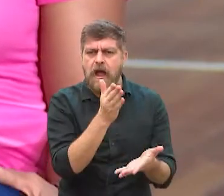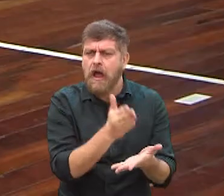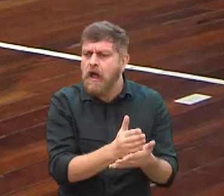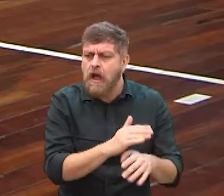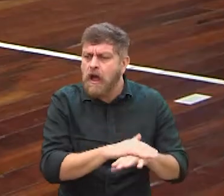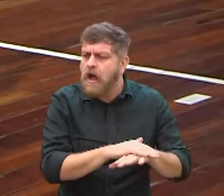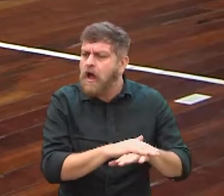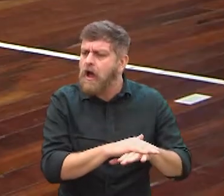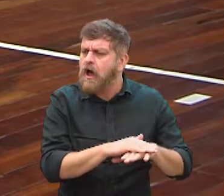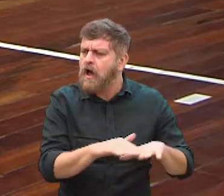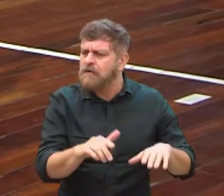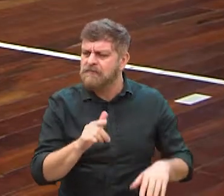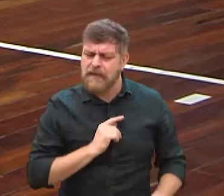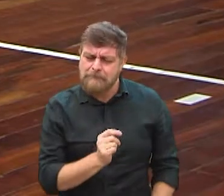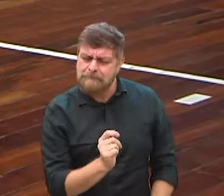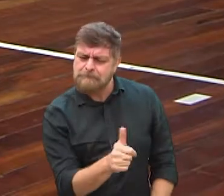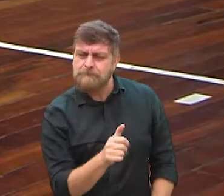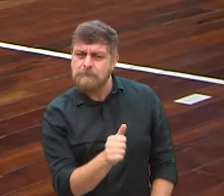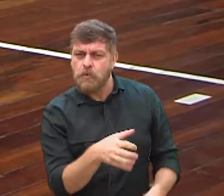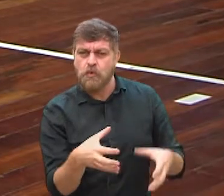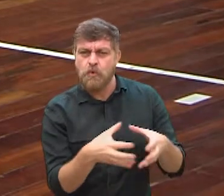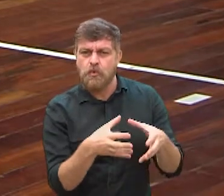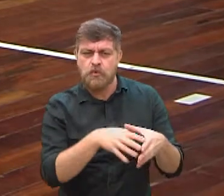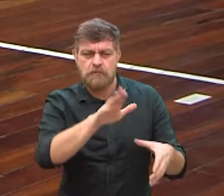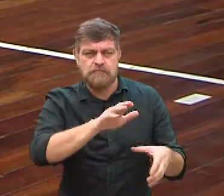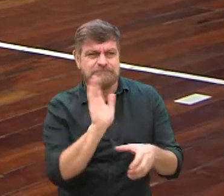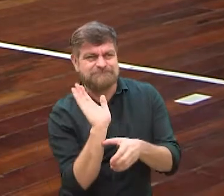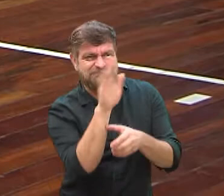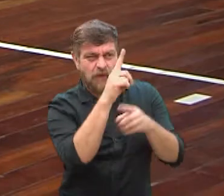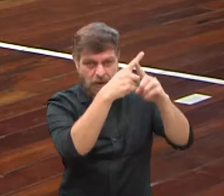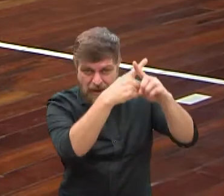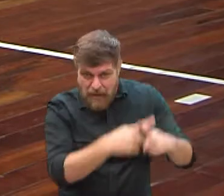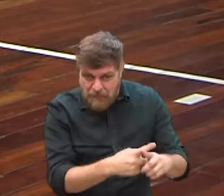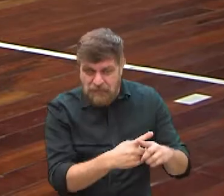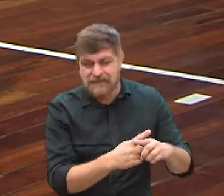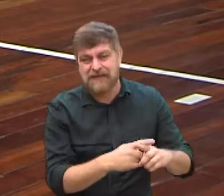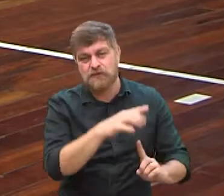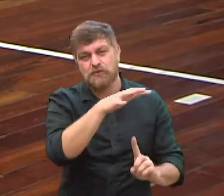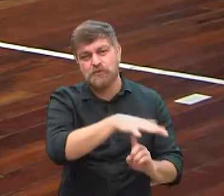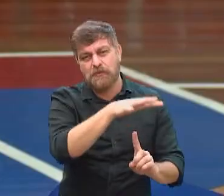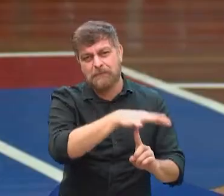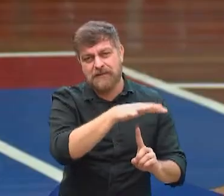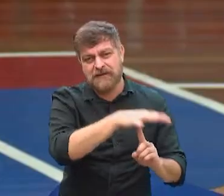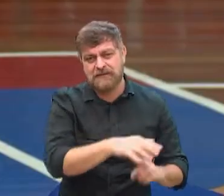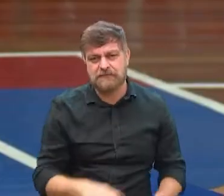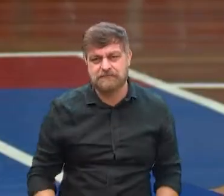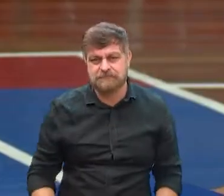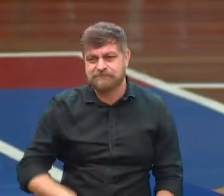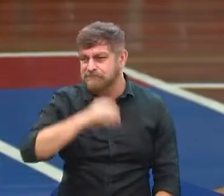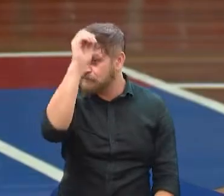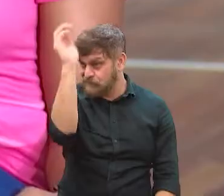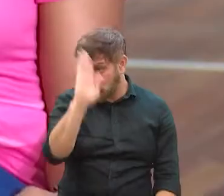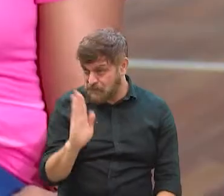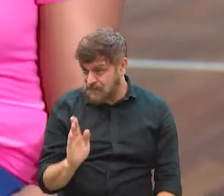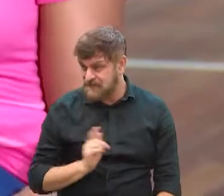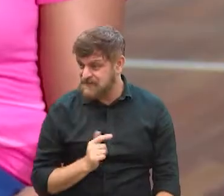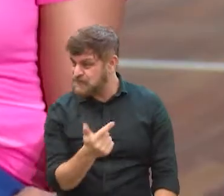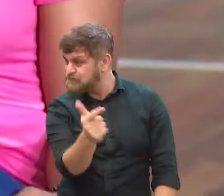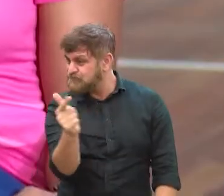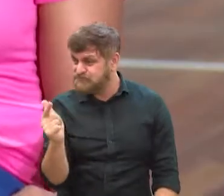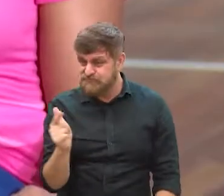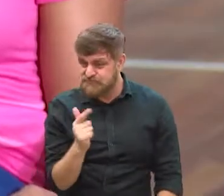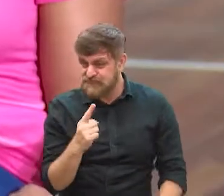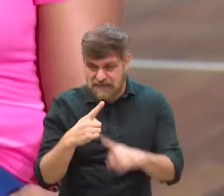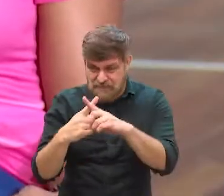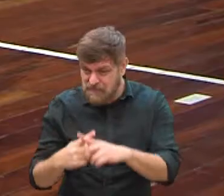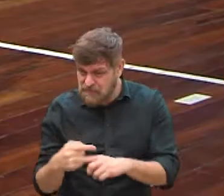hoje mesmo tem poucas equipes que estão disputando os campeonatos lá. Na Liga Nacional, por exemplo, não tem nenhuma equipe do Paraná? Não tem nenhuma